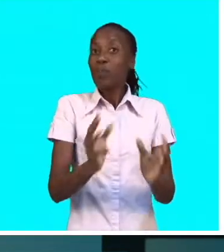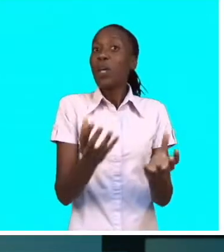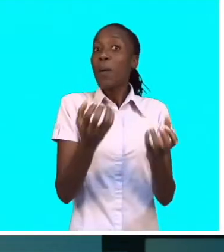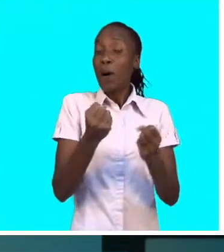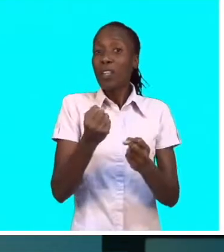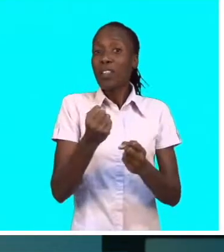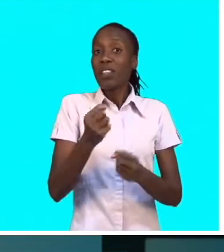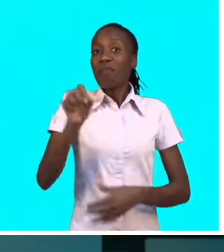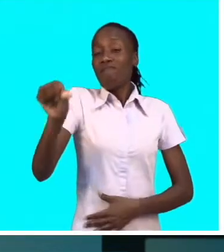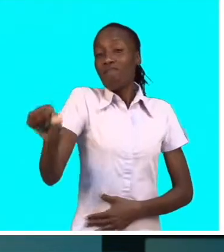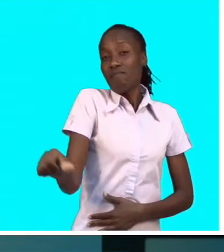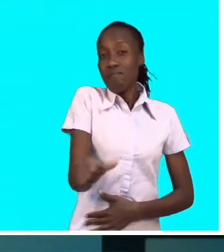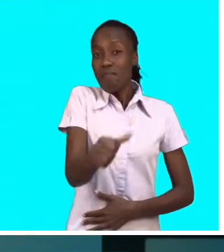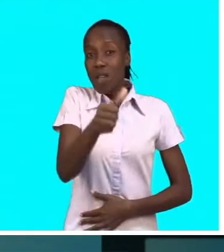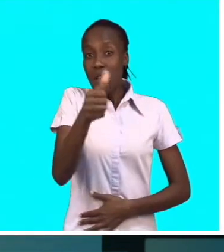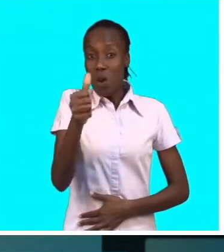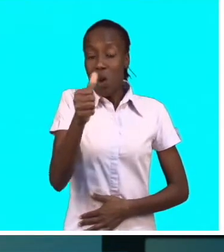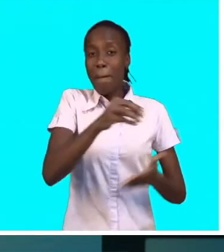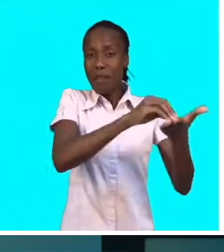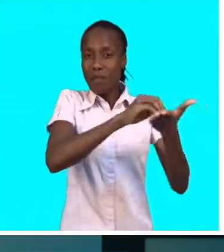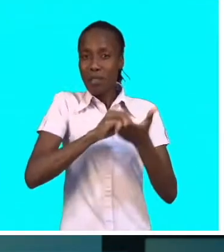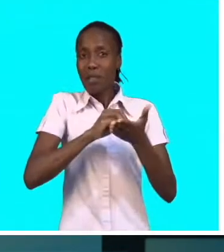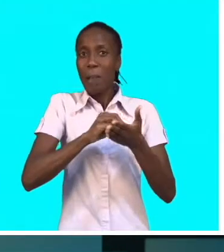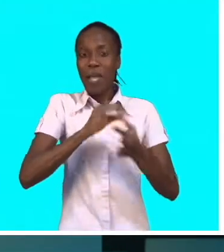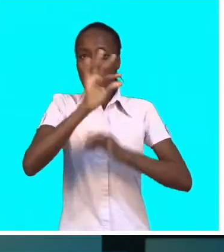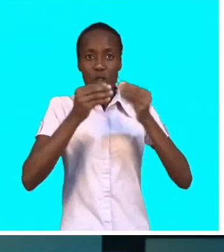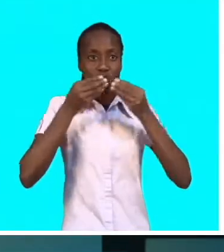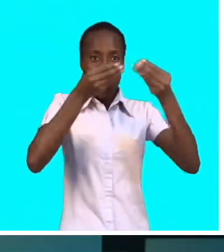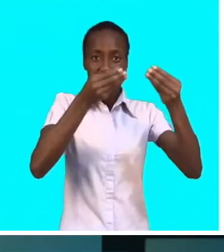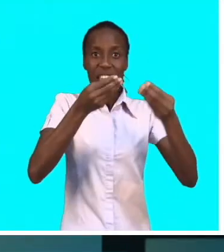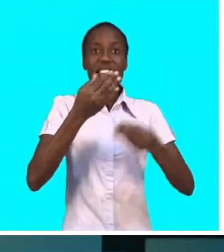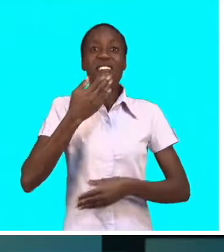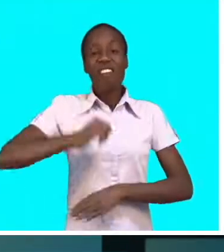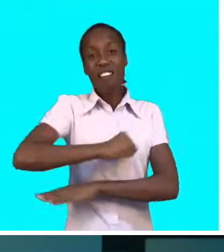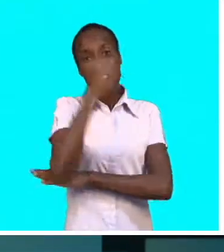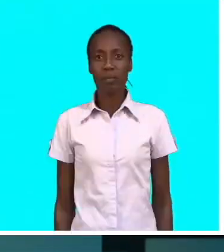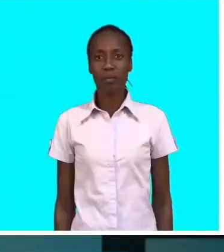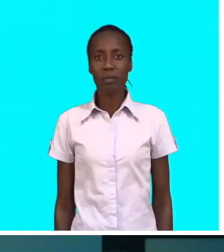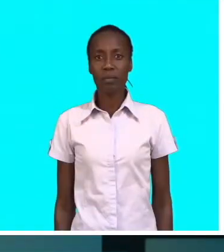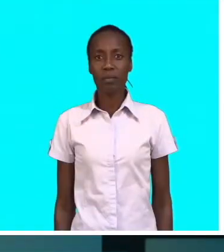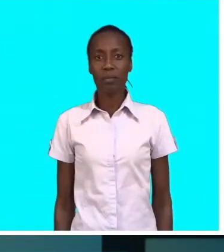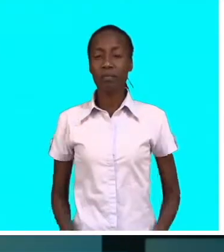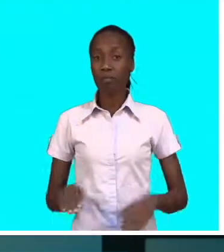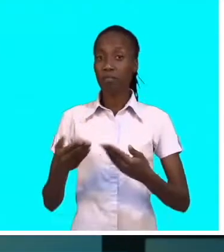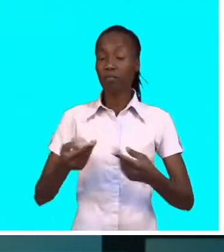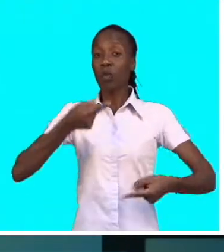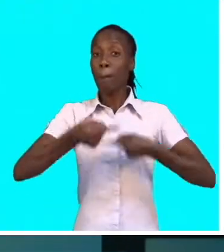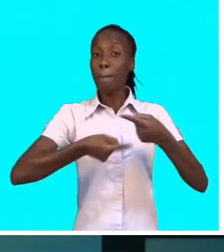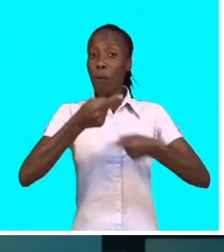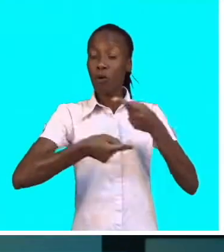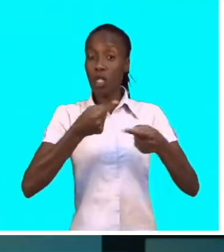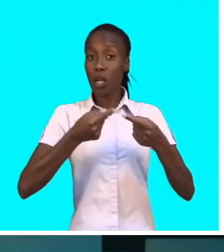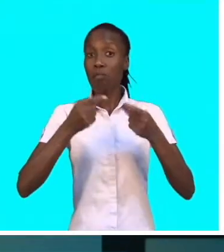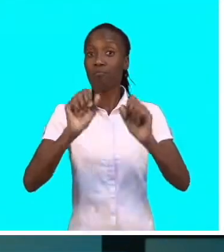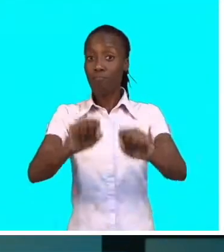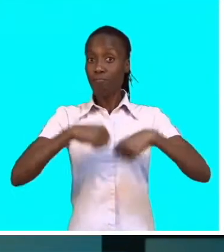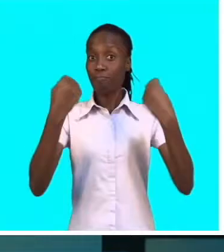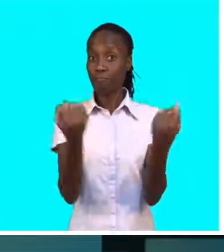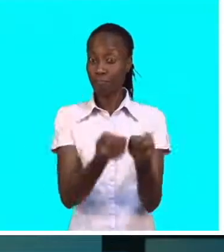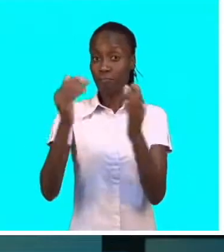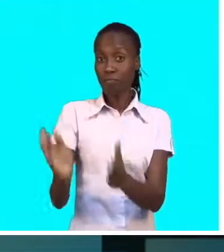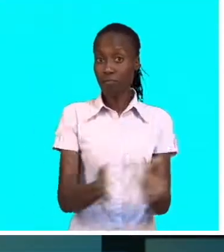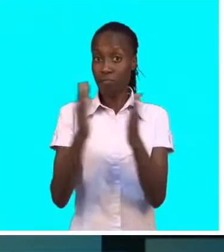o melhor de si para poderem receber prêmio. E quem sai a ganhar é a própria criança. O projeto é